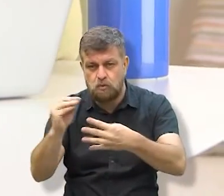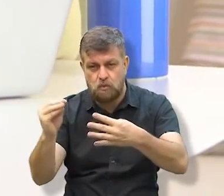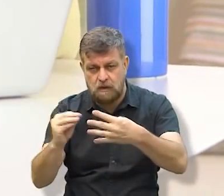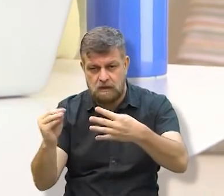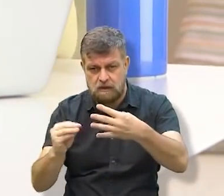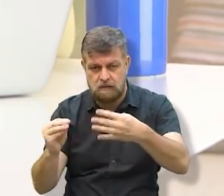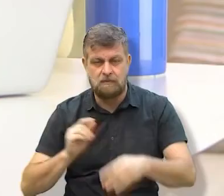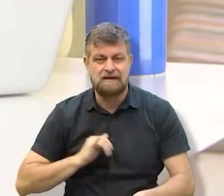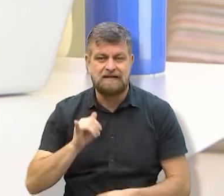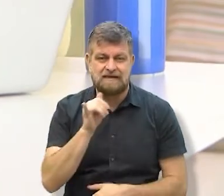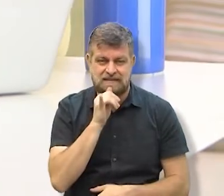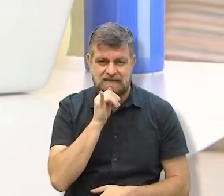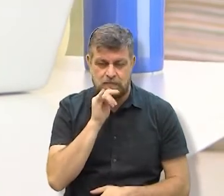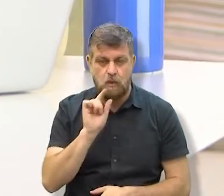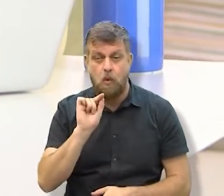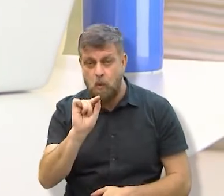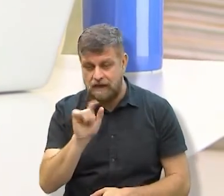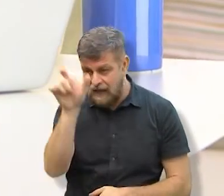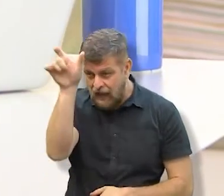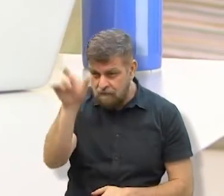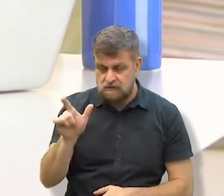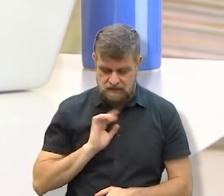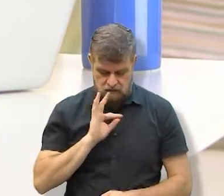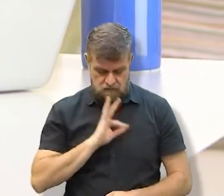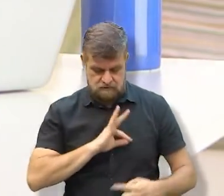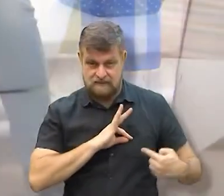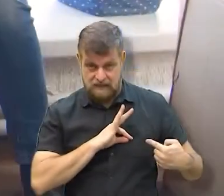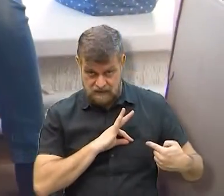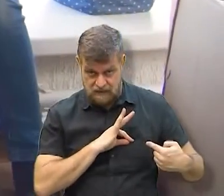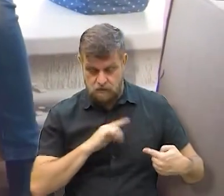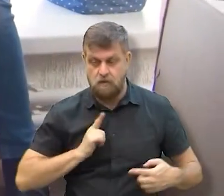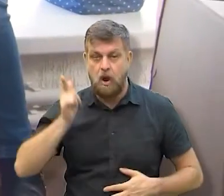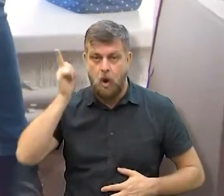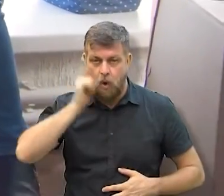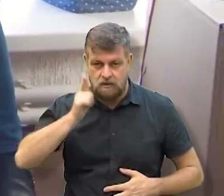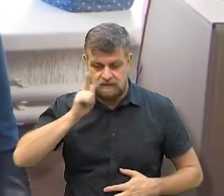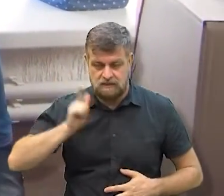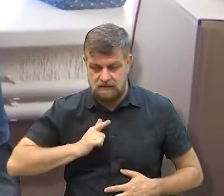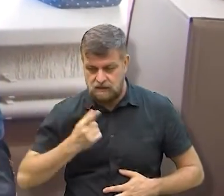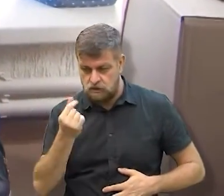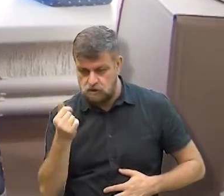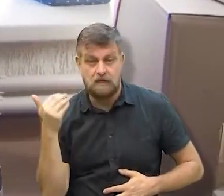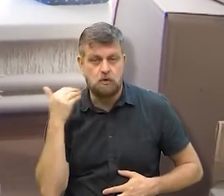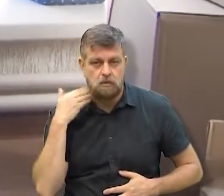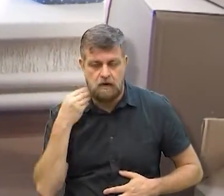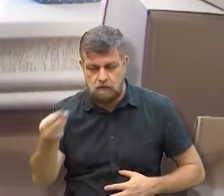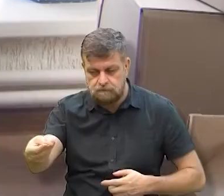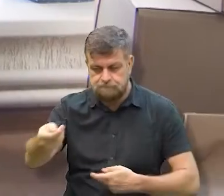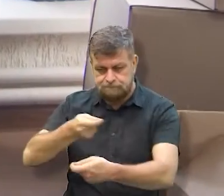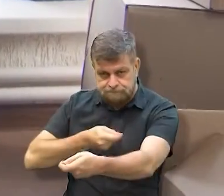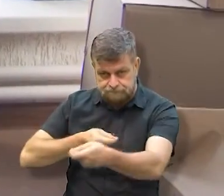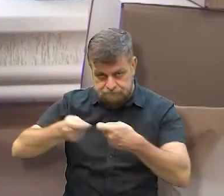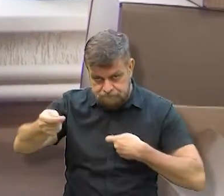nessa taxa. Por exemplo, o consignado, que tem a garantia do salário. Então, se eu conseguir fazer a captação de recurso no